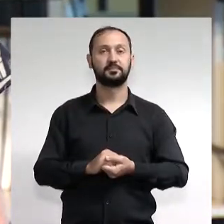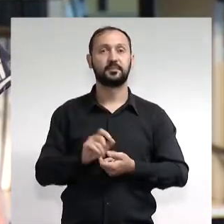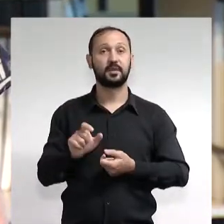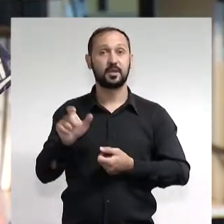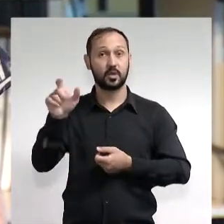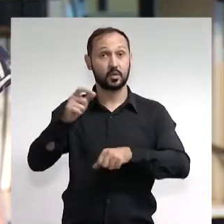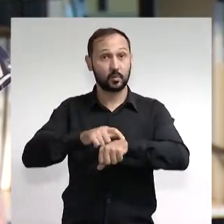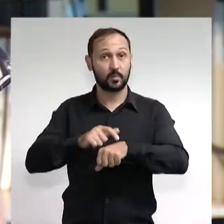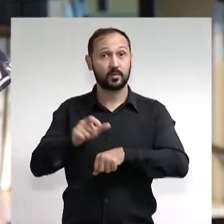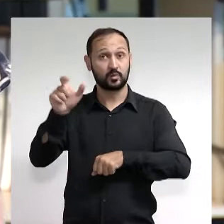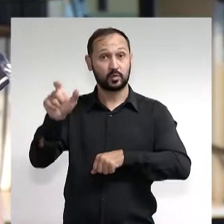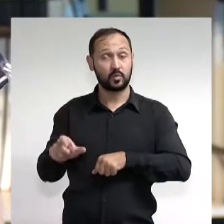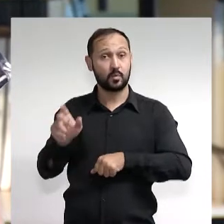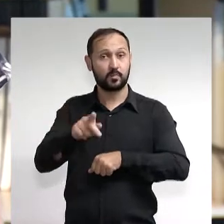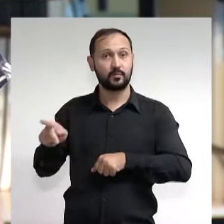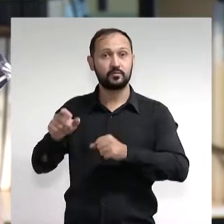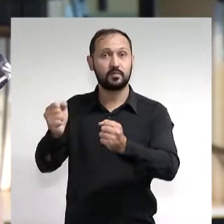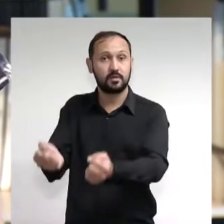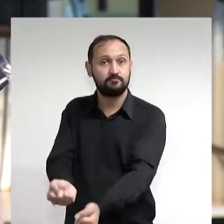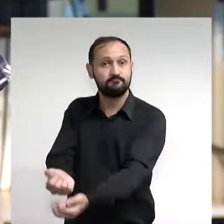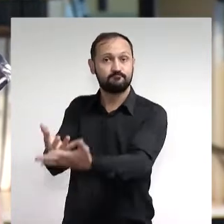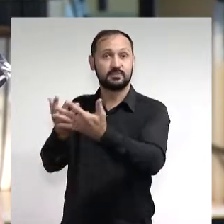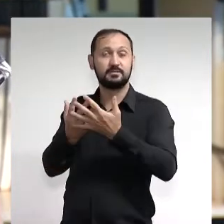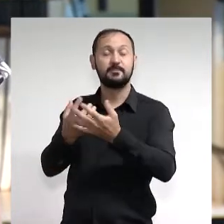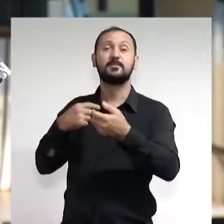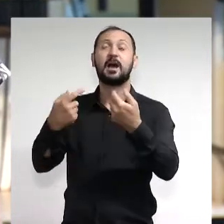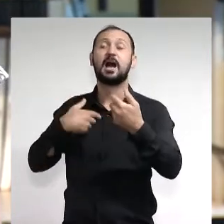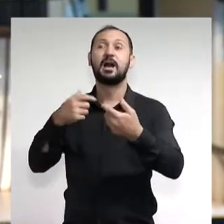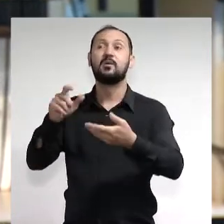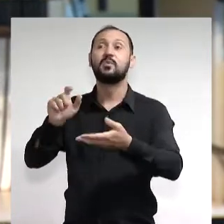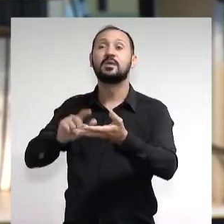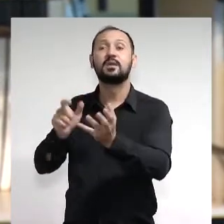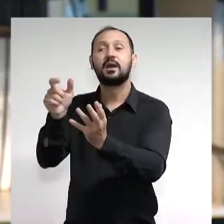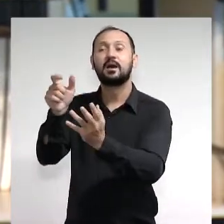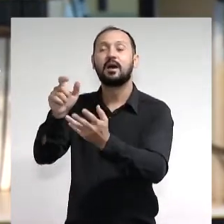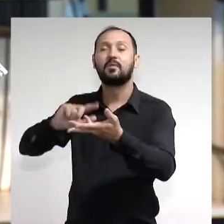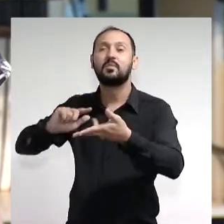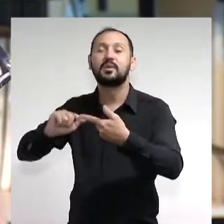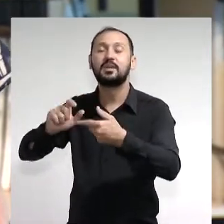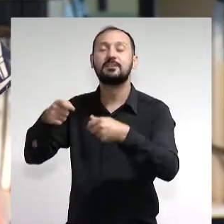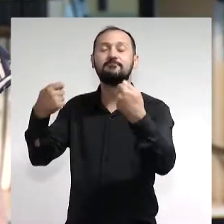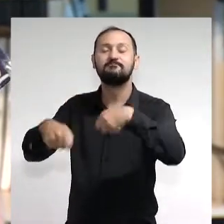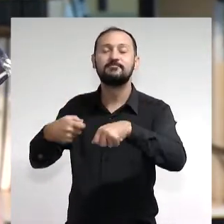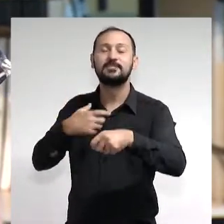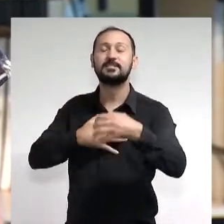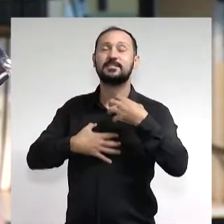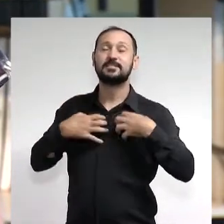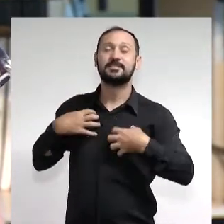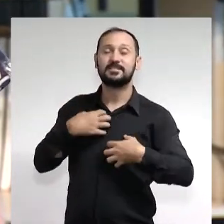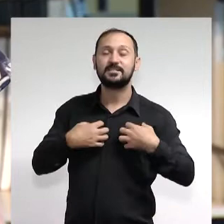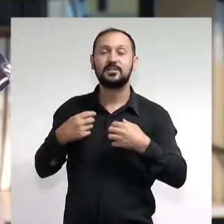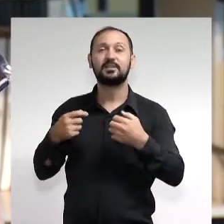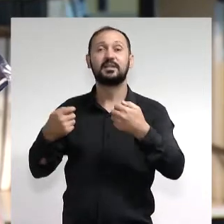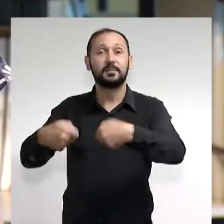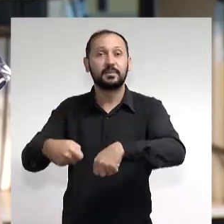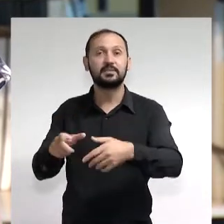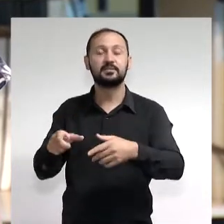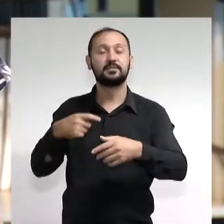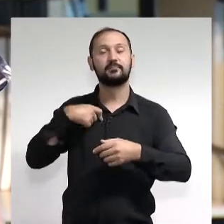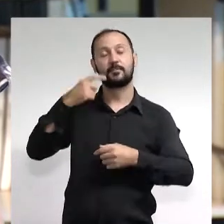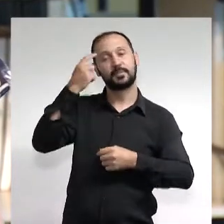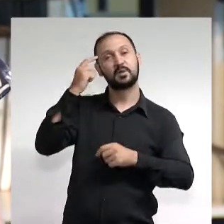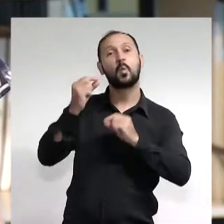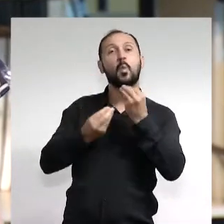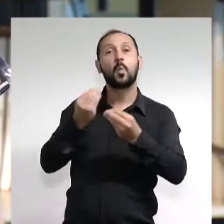quando você ouve o professor, né, suas angústias, suas necessidades, você tem possibilidade, por exemplo,